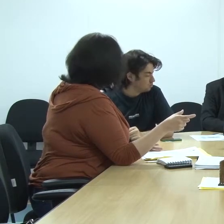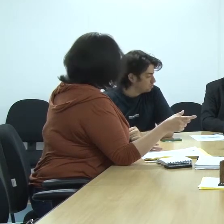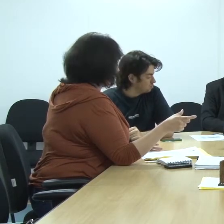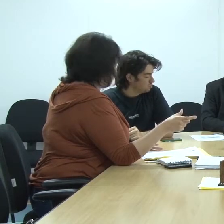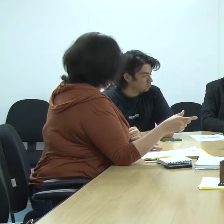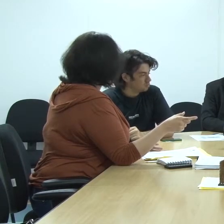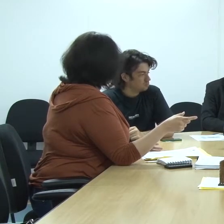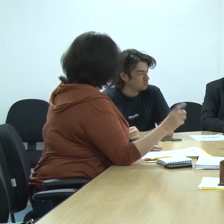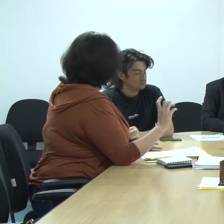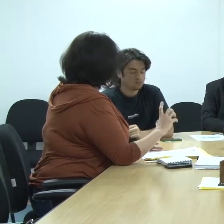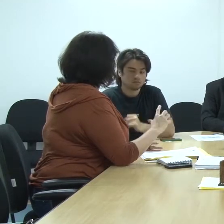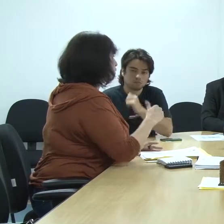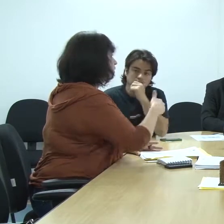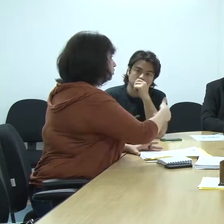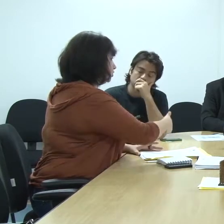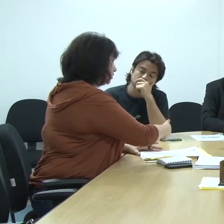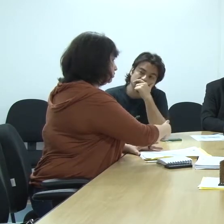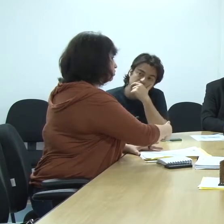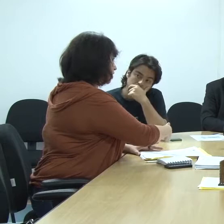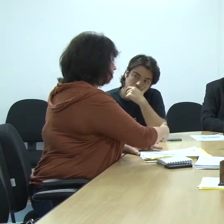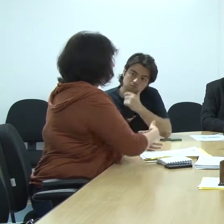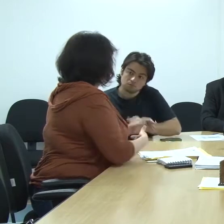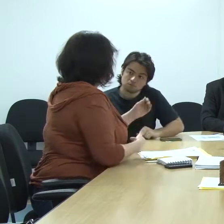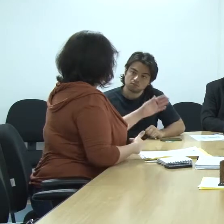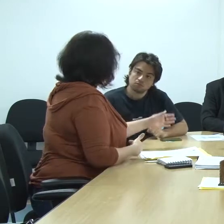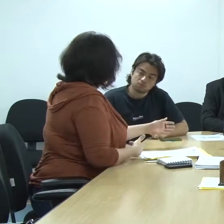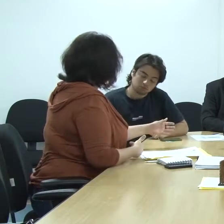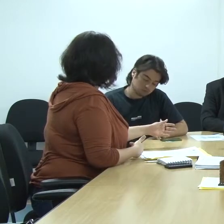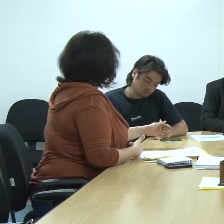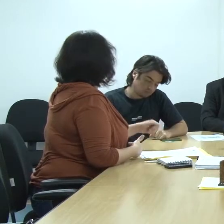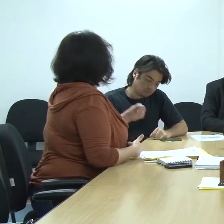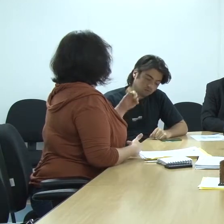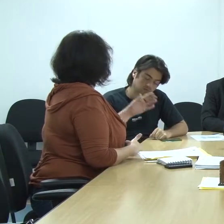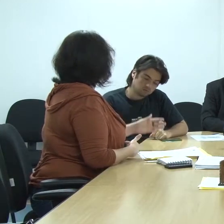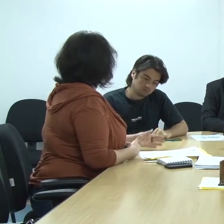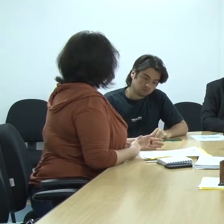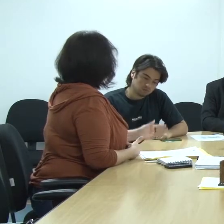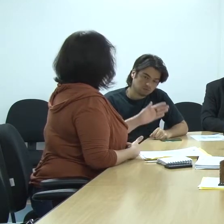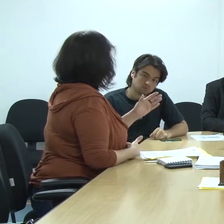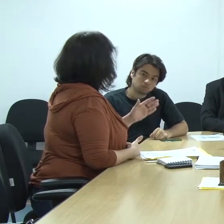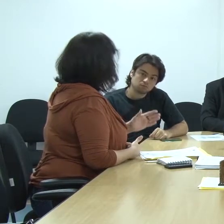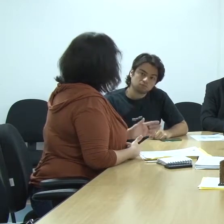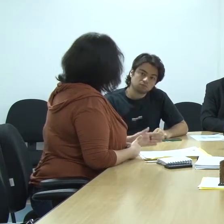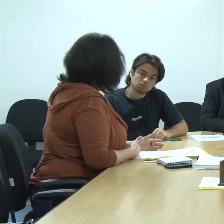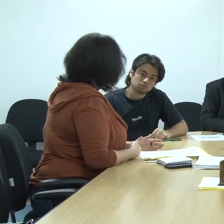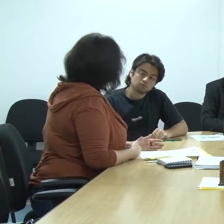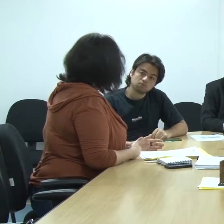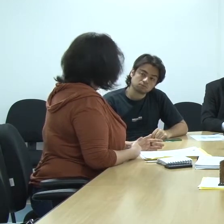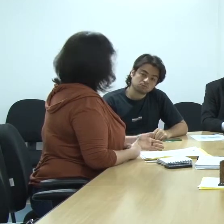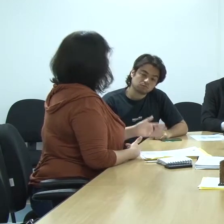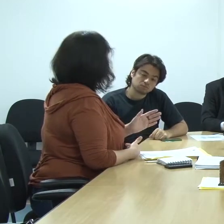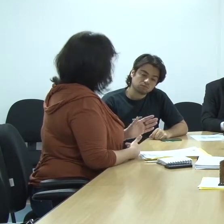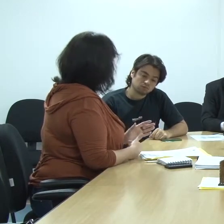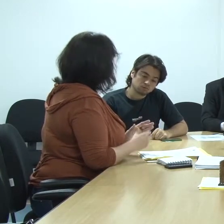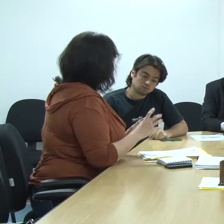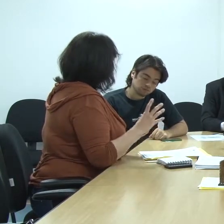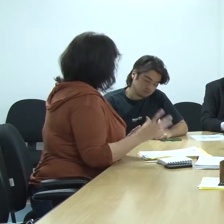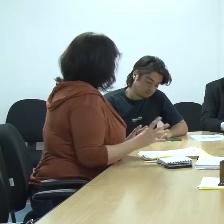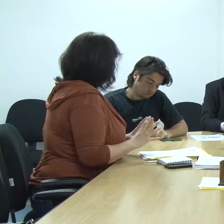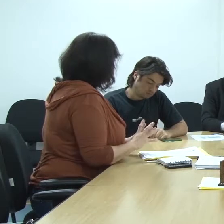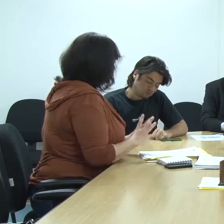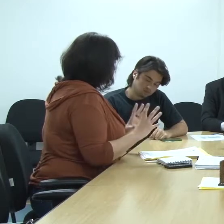suspenso por uma liminar, né? Então nós corrigimos já a legislação, porque a legislação mudou, tem coisa que não precisa da